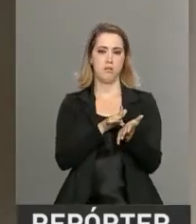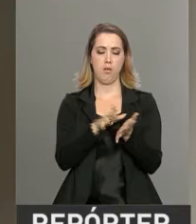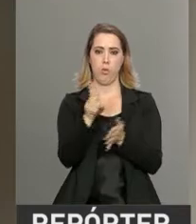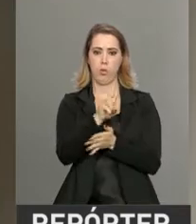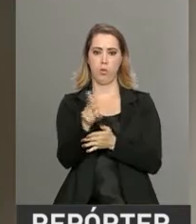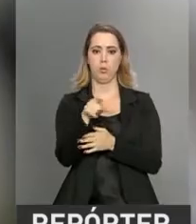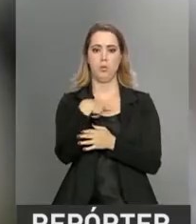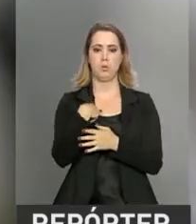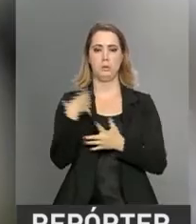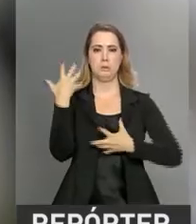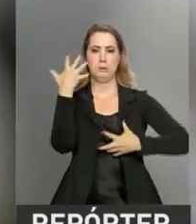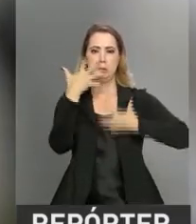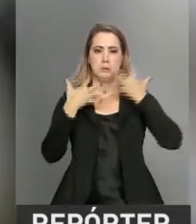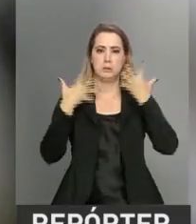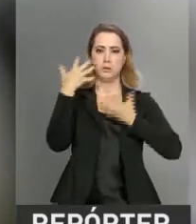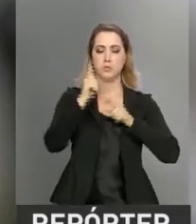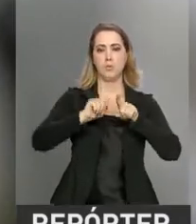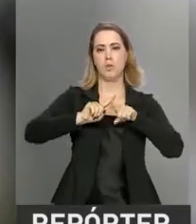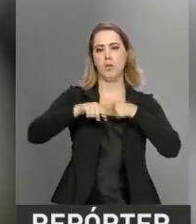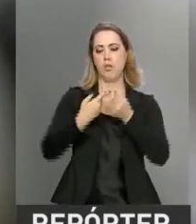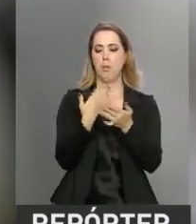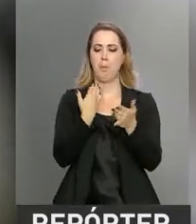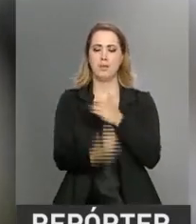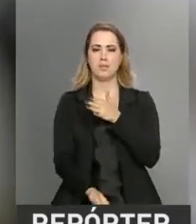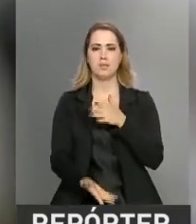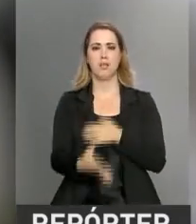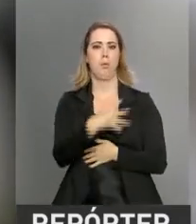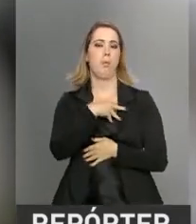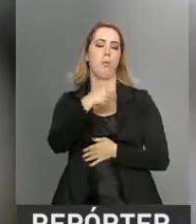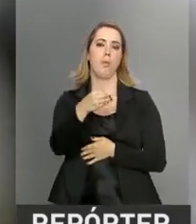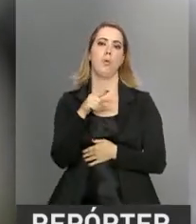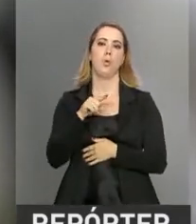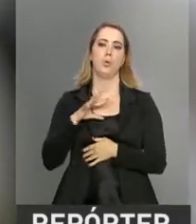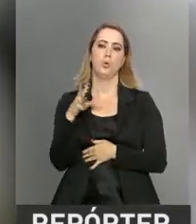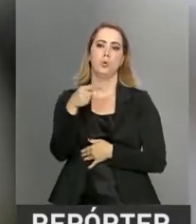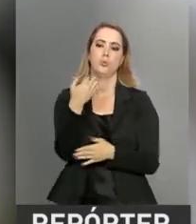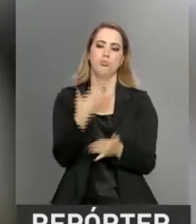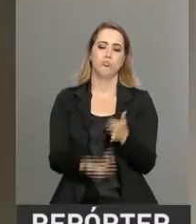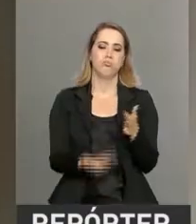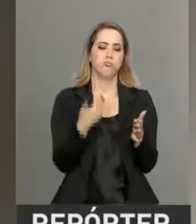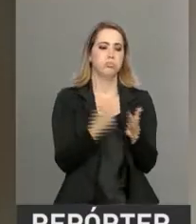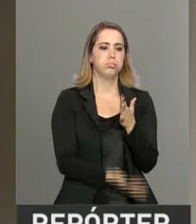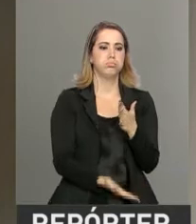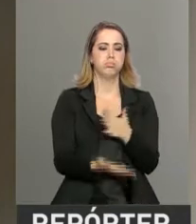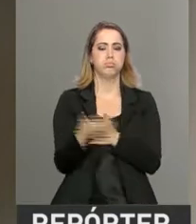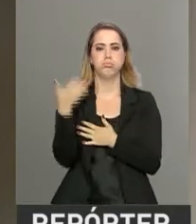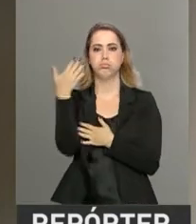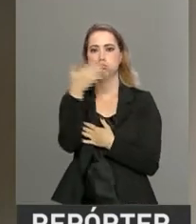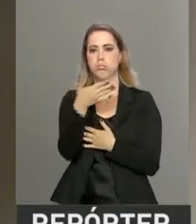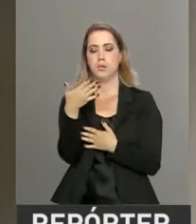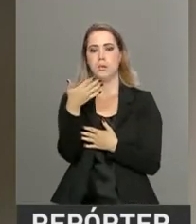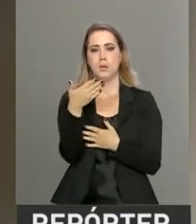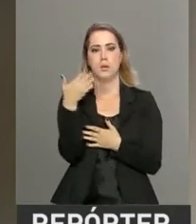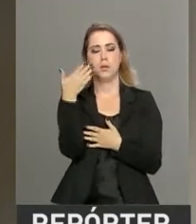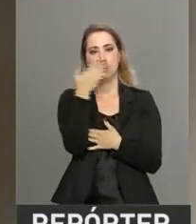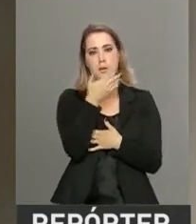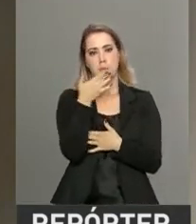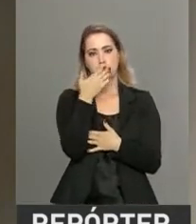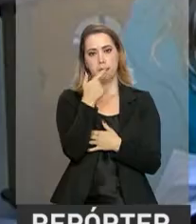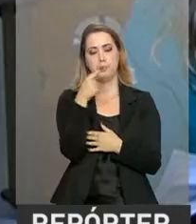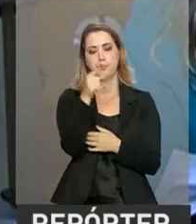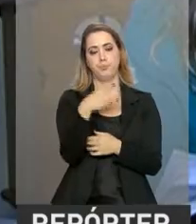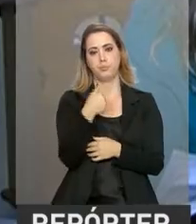desfocada depois de perder o filho em um acidente tudo perdeu a cor para esta carioca mãe de outras duas crianças